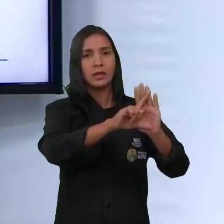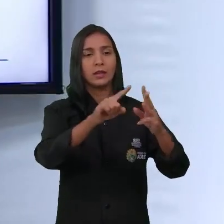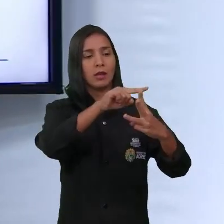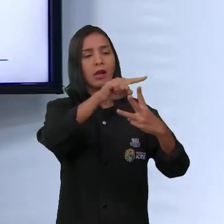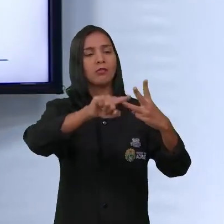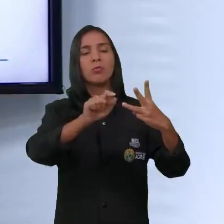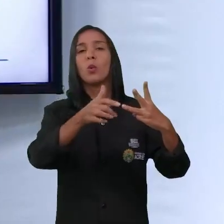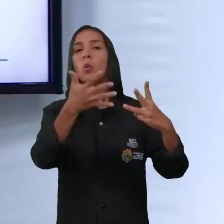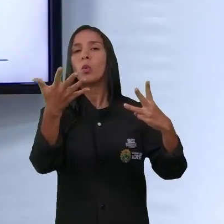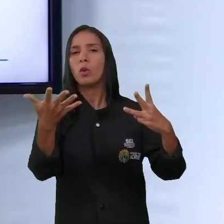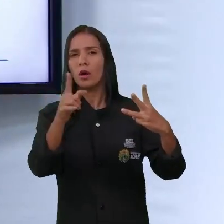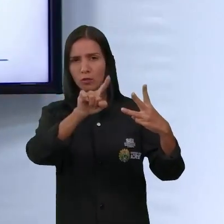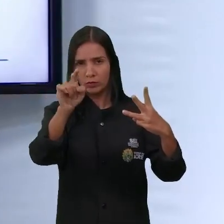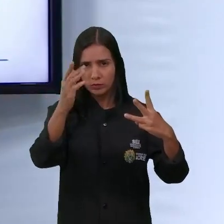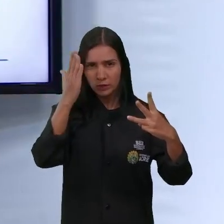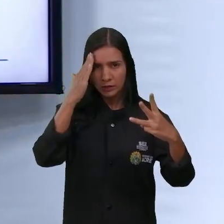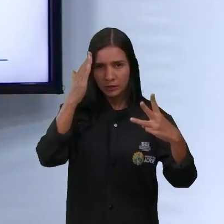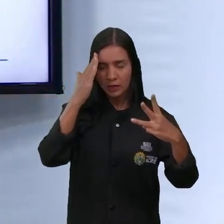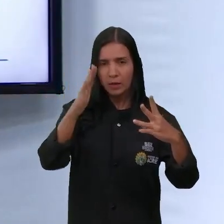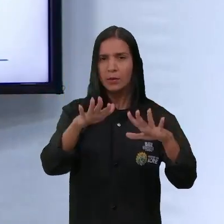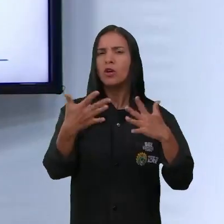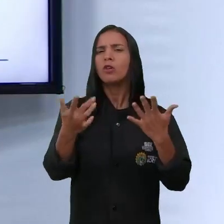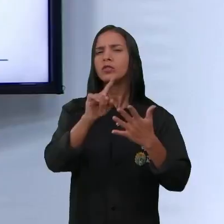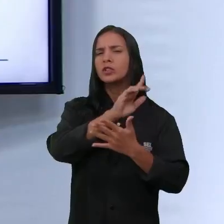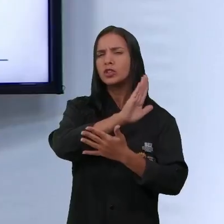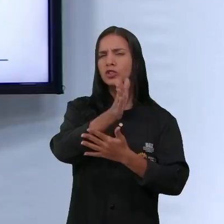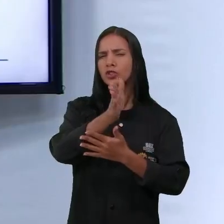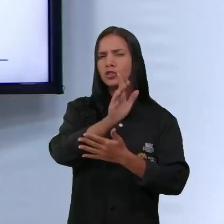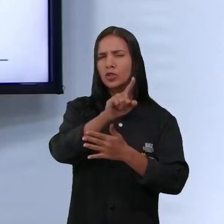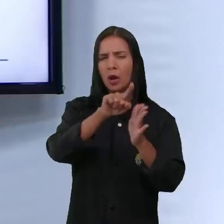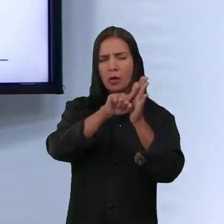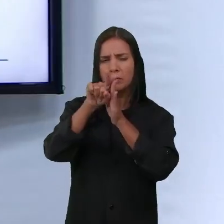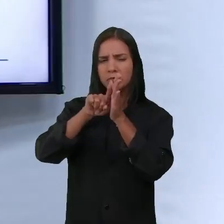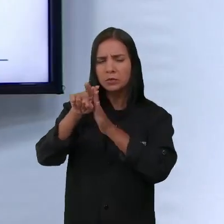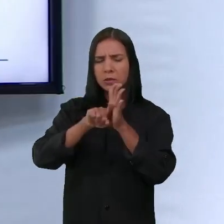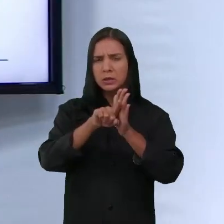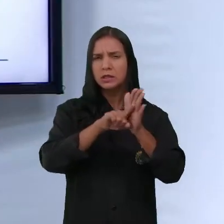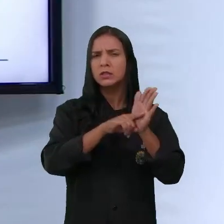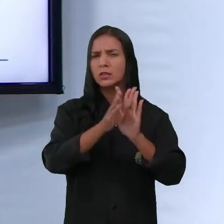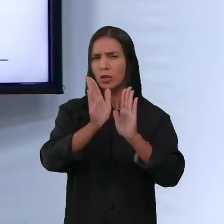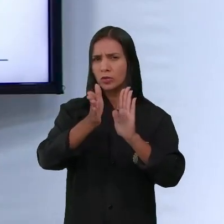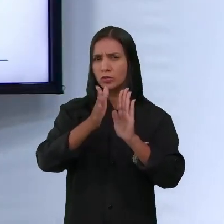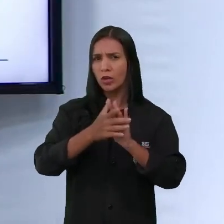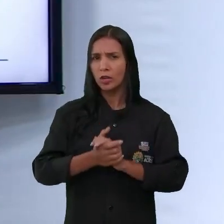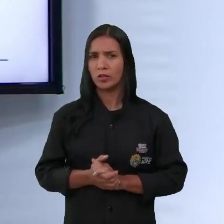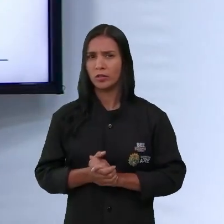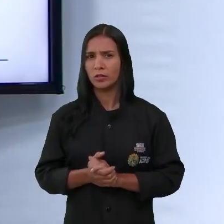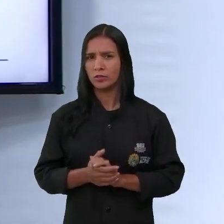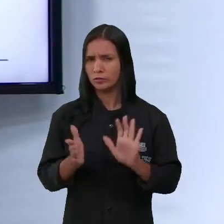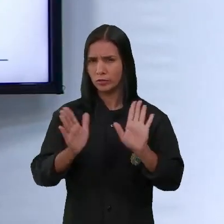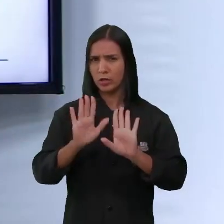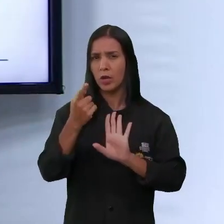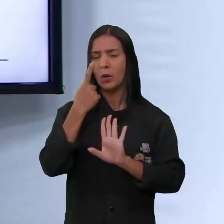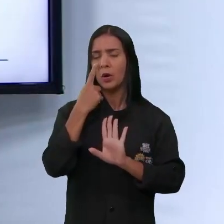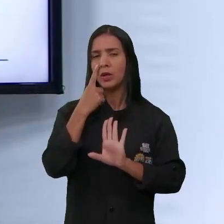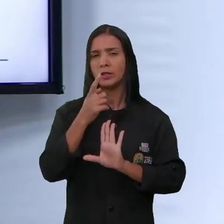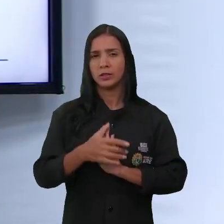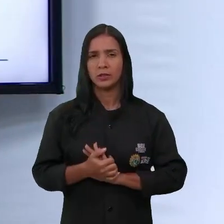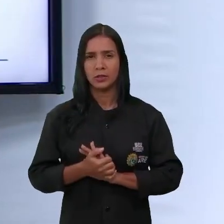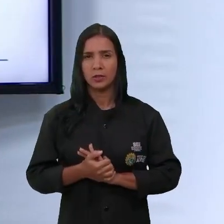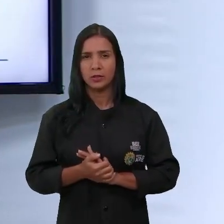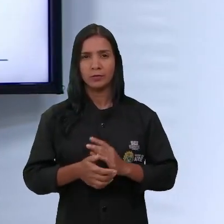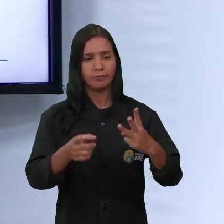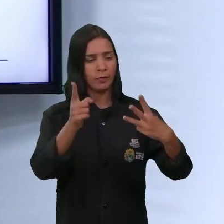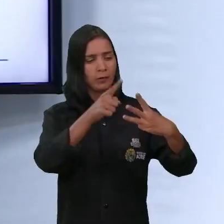esses casos? Você sabe? Você já pesquisou alguma vez a respeito? Então vamos lá. Casos